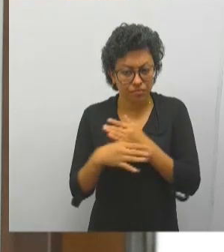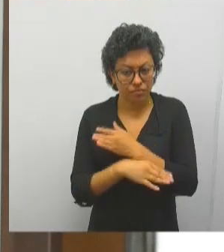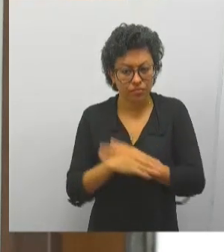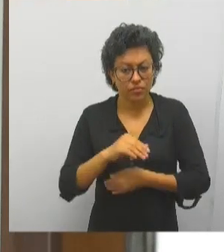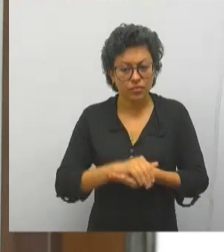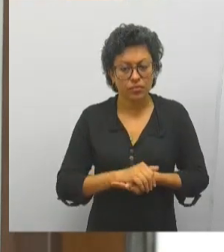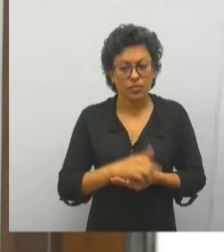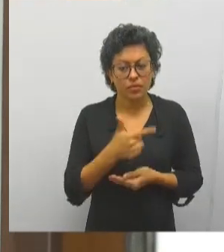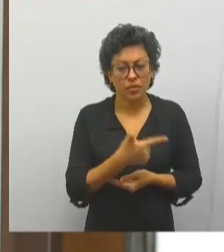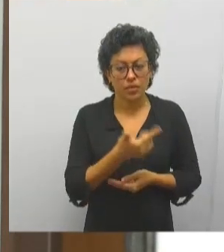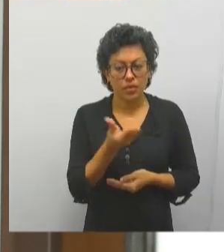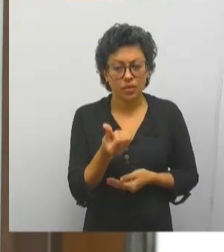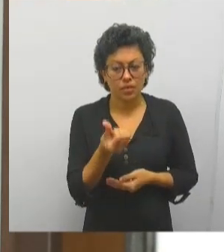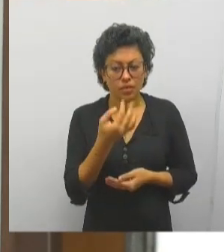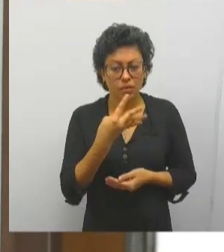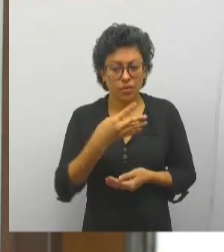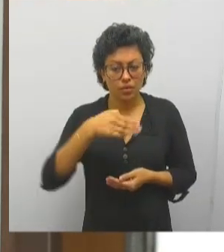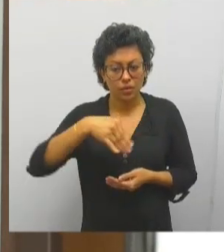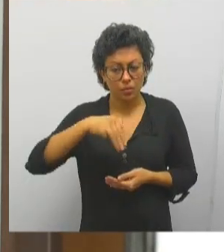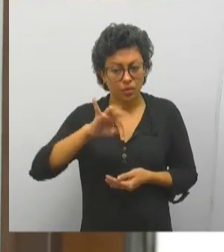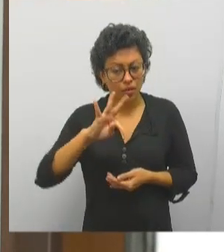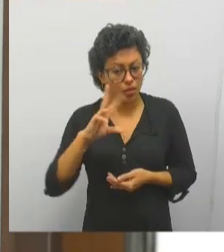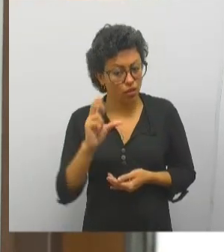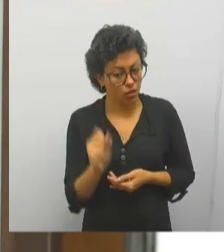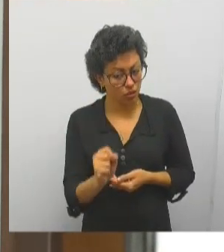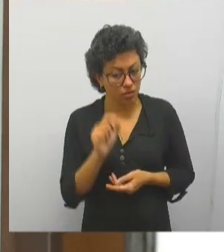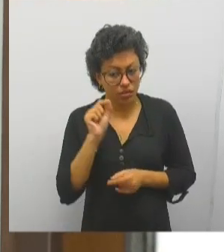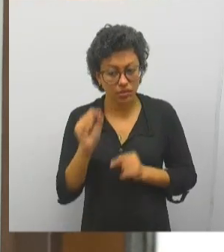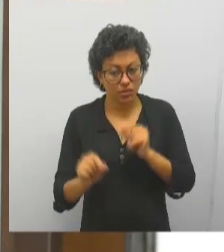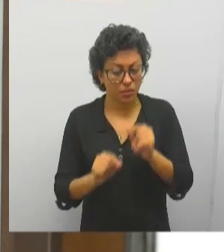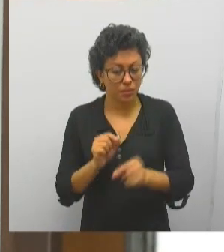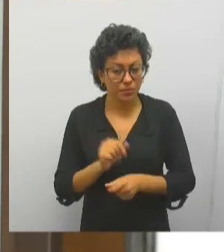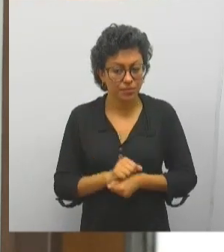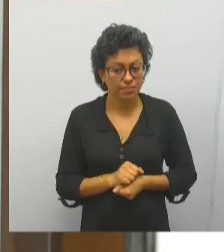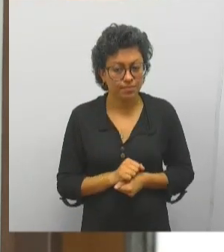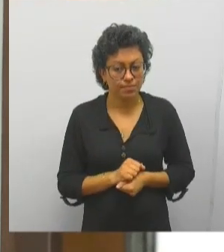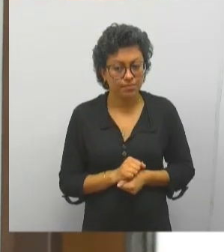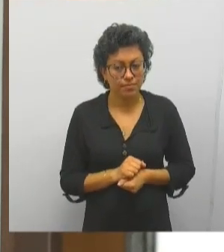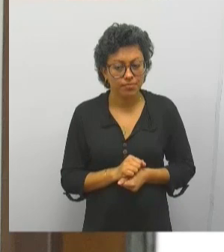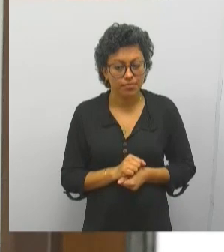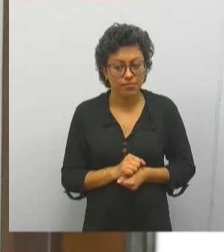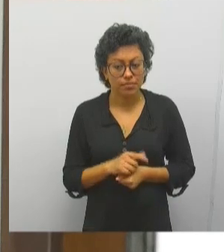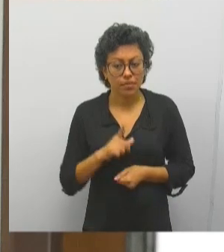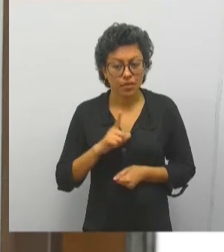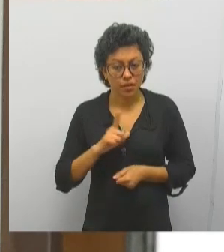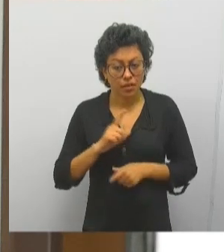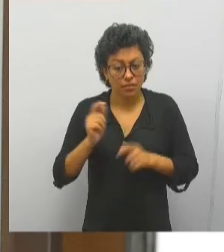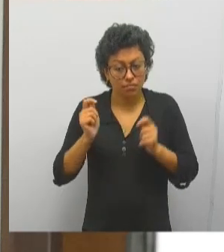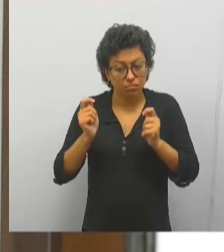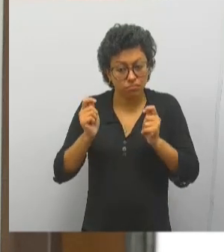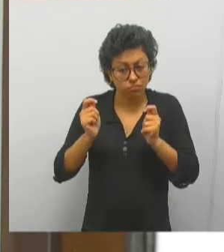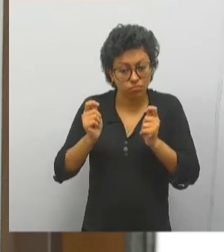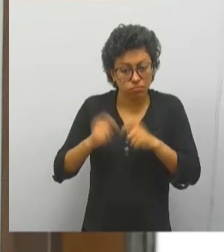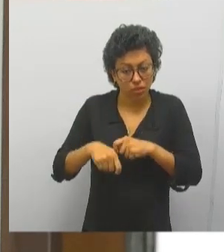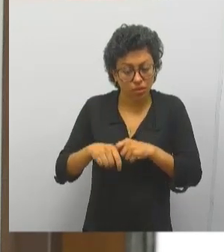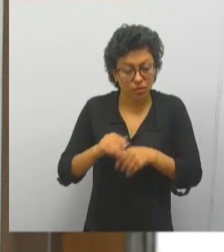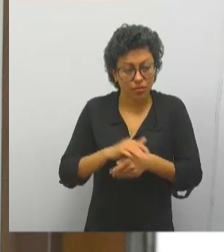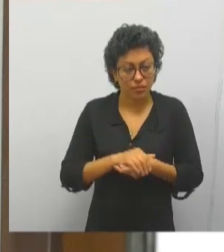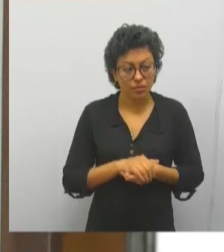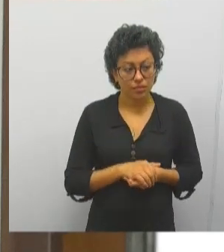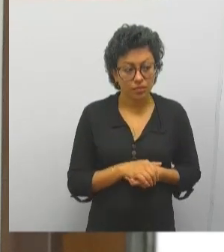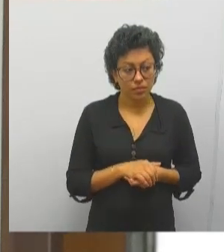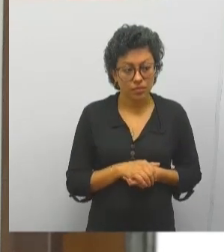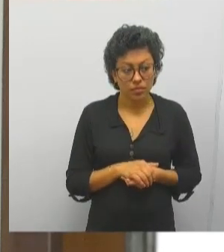264 milhões, né, a título de compensações